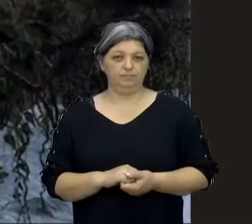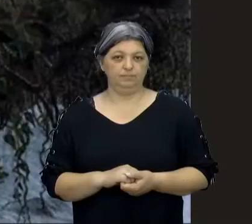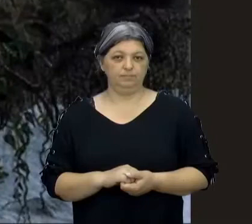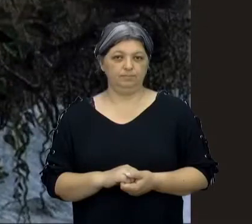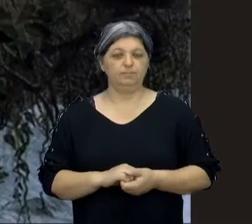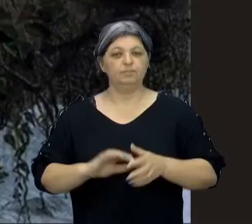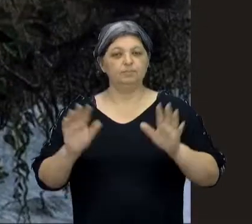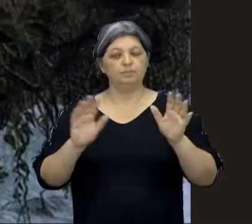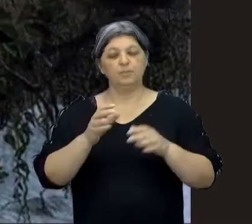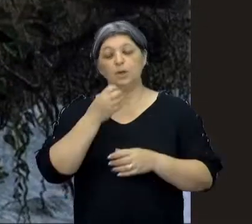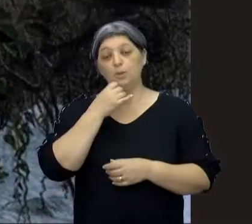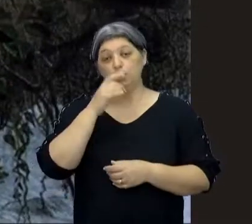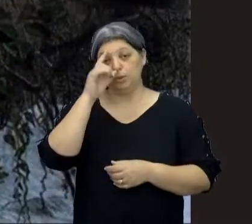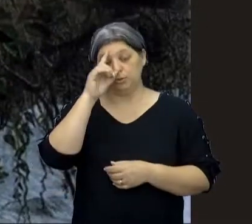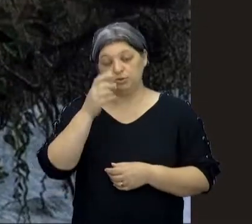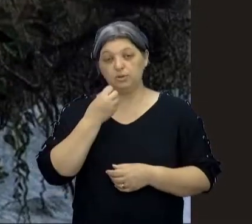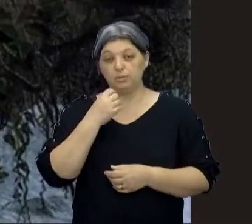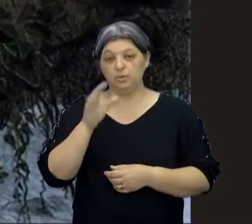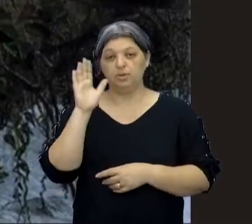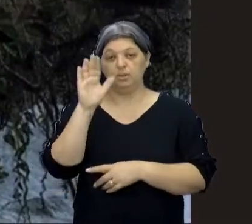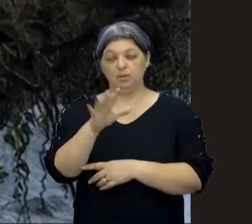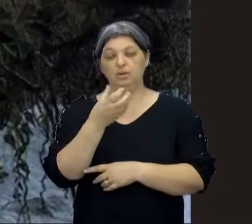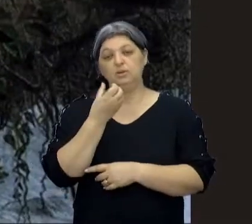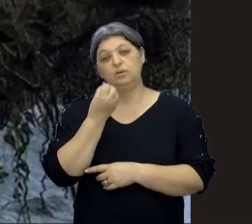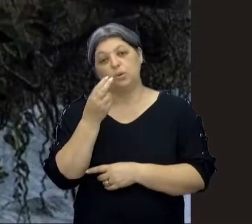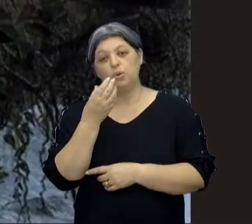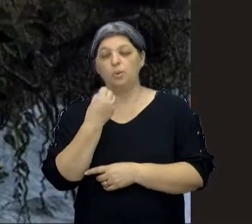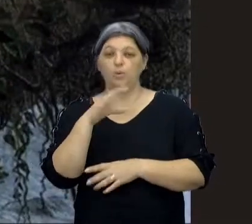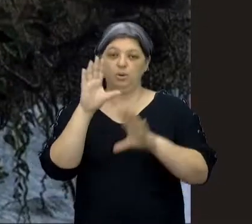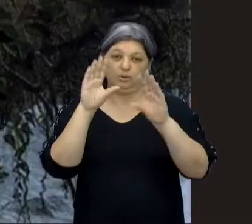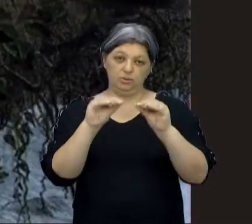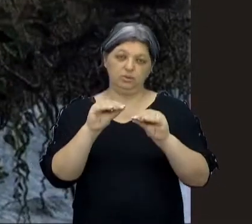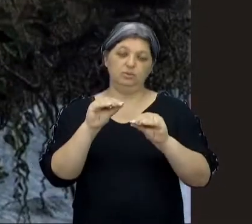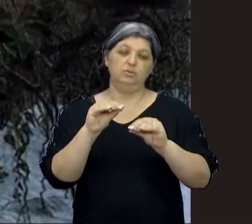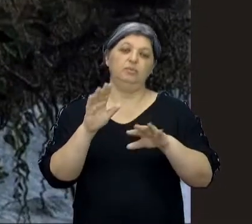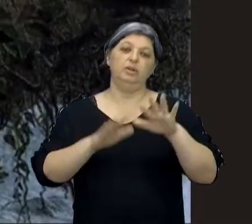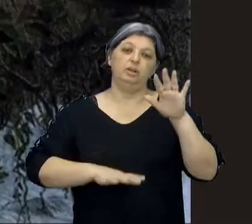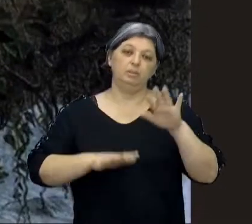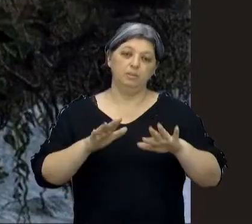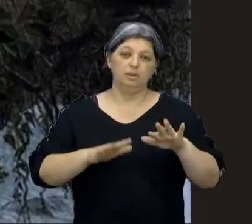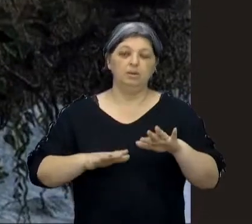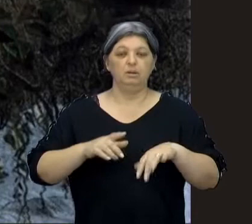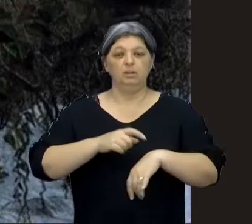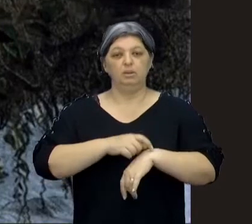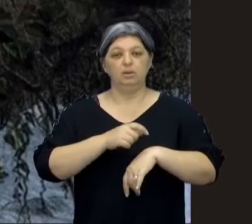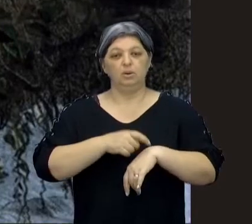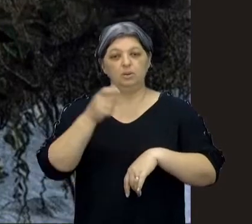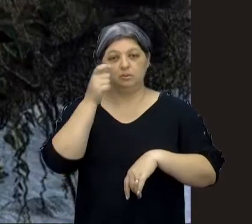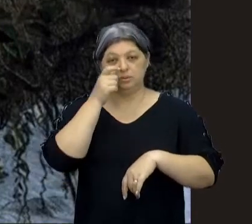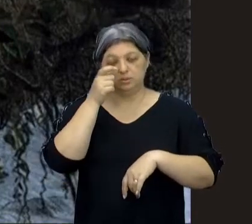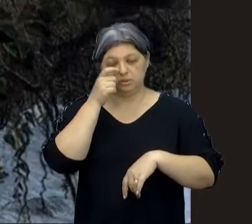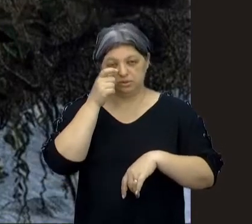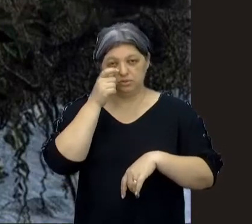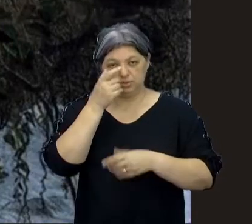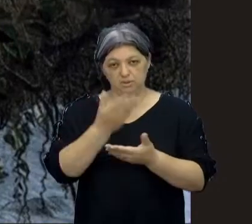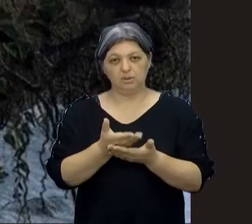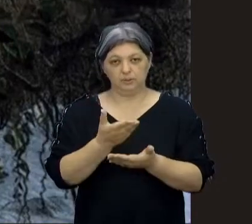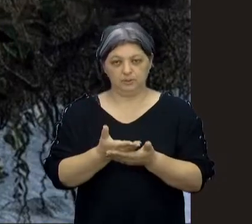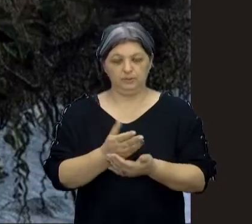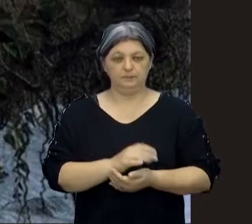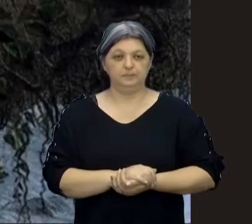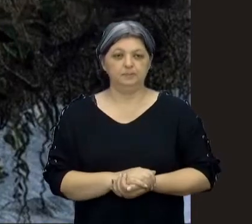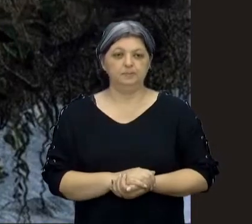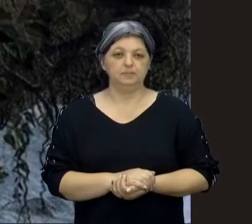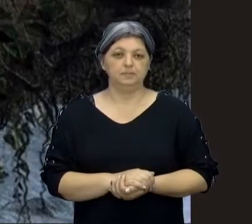bom dia boa tarde ou Boa noite vai depender do momento que você vai vai estar assistindo né a essa